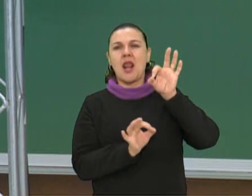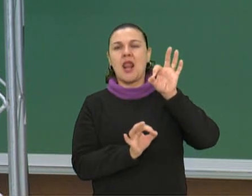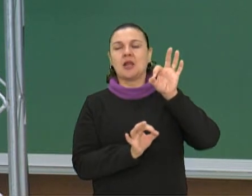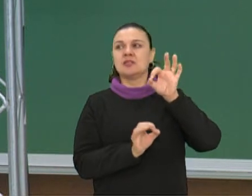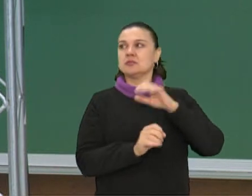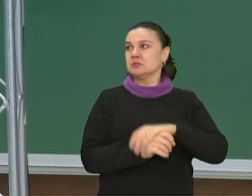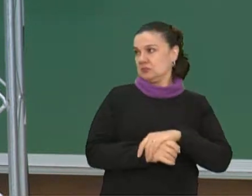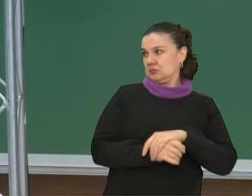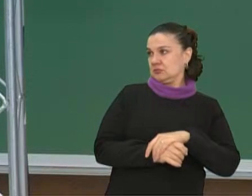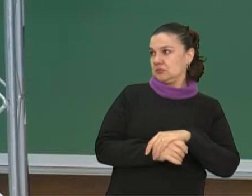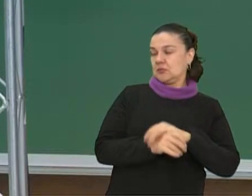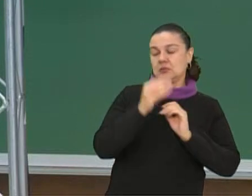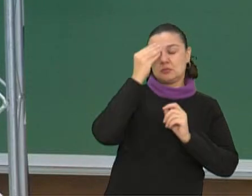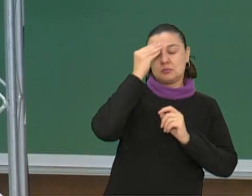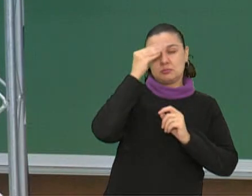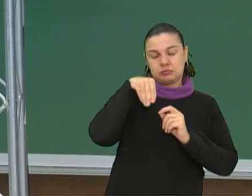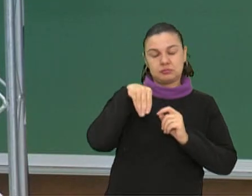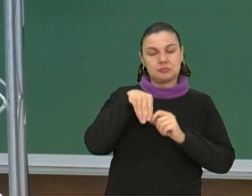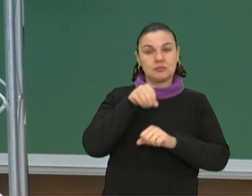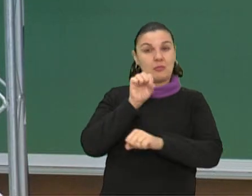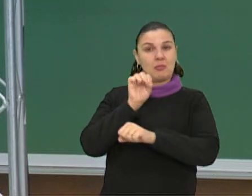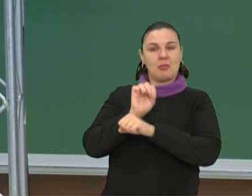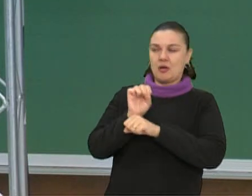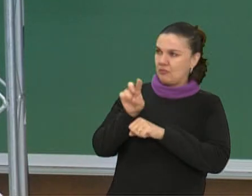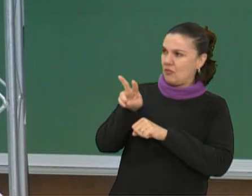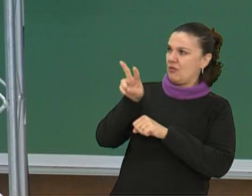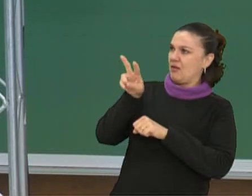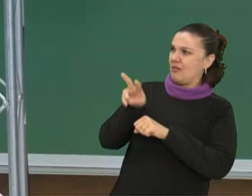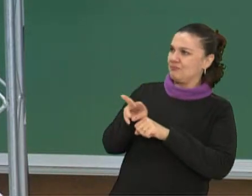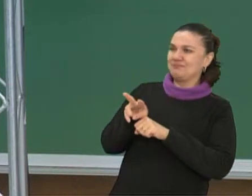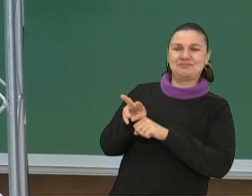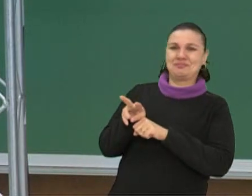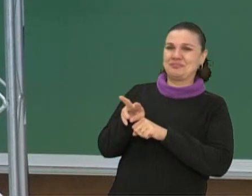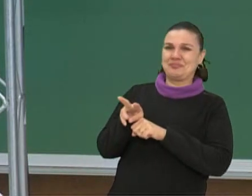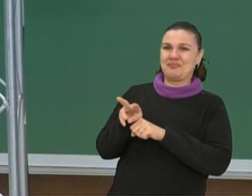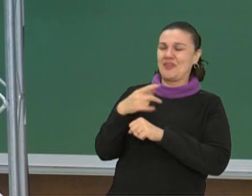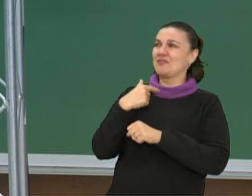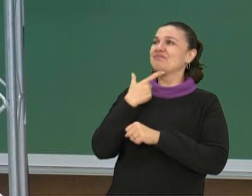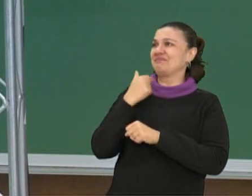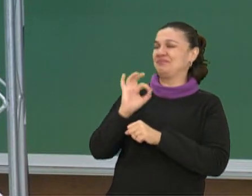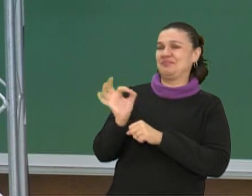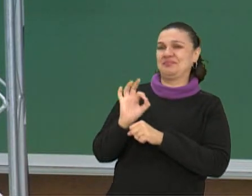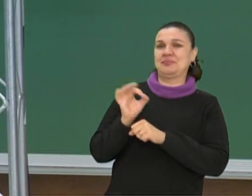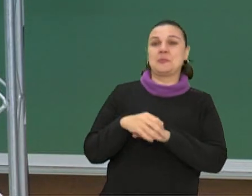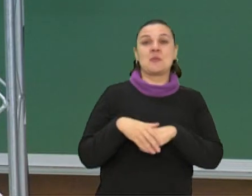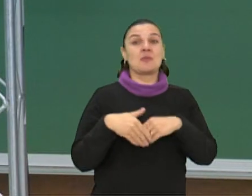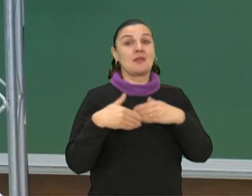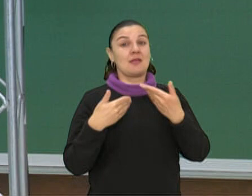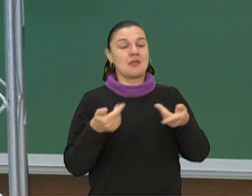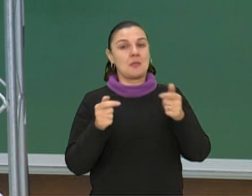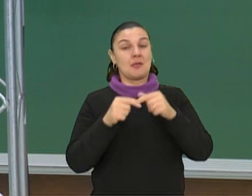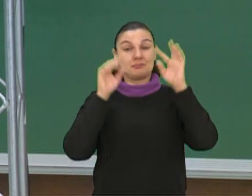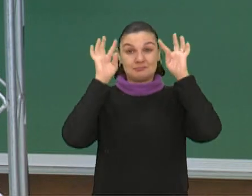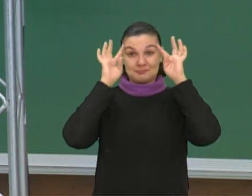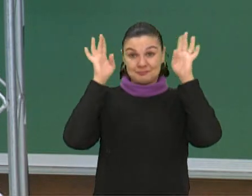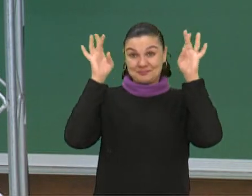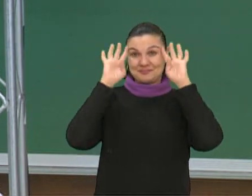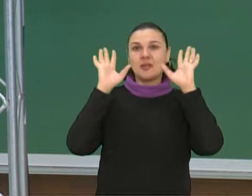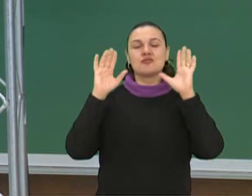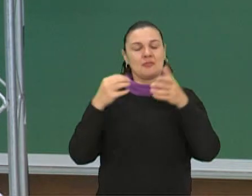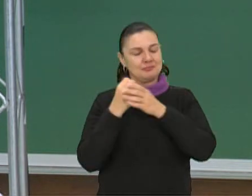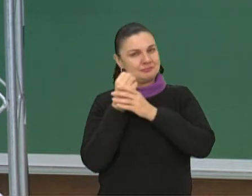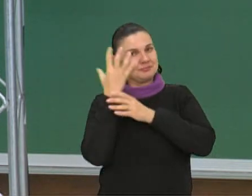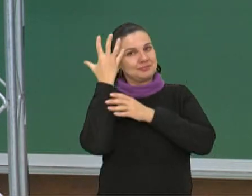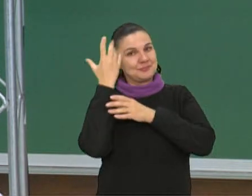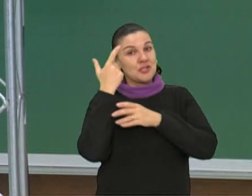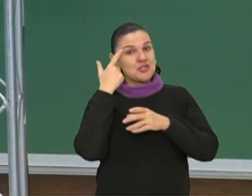ser atrativo, a pessoa não vai parar, não vai ter interesse algum de ler aquele cartaz. A criatividade, como nós vimos no